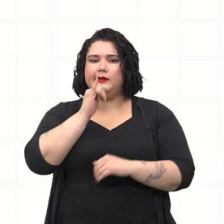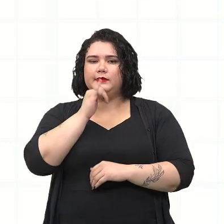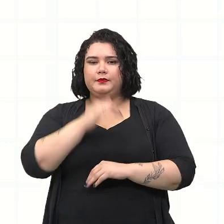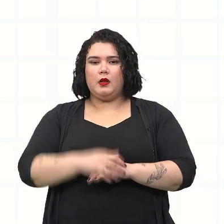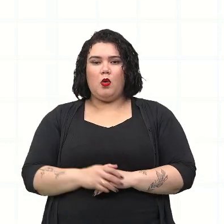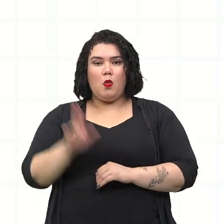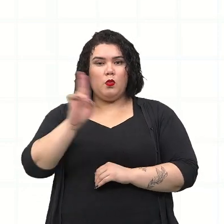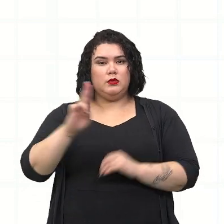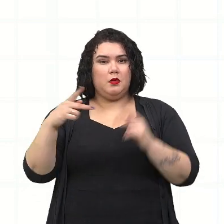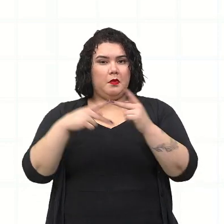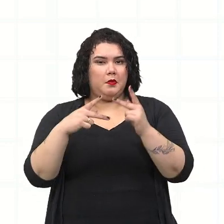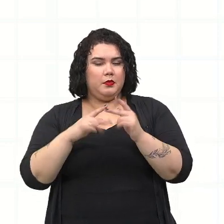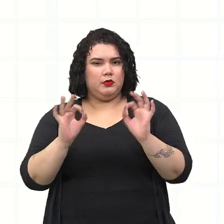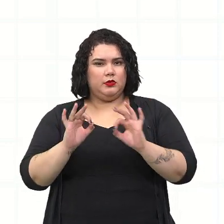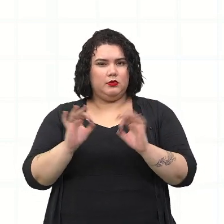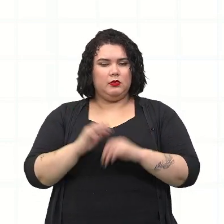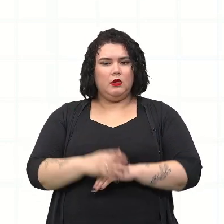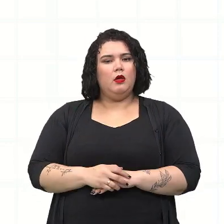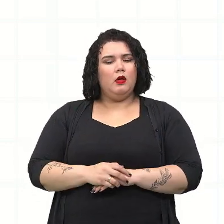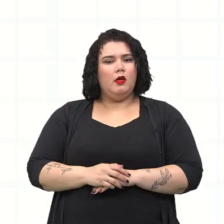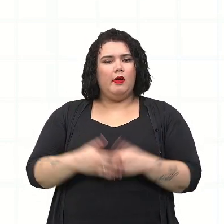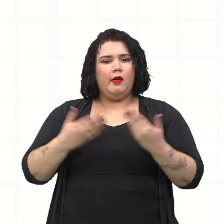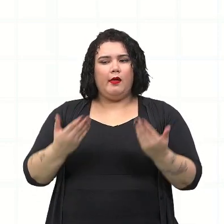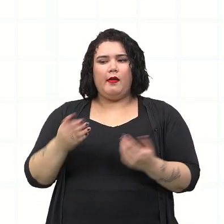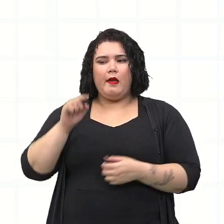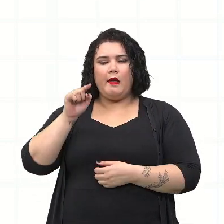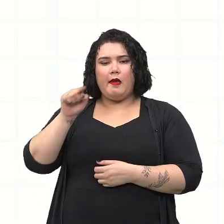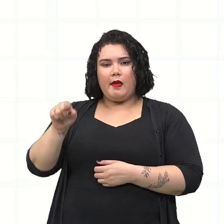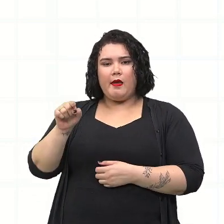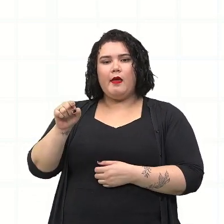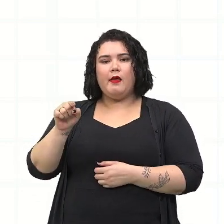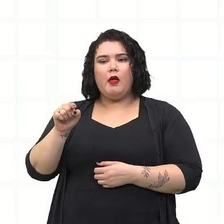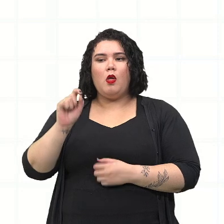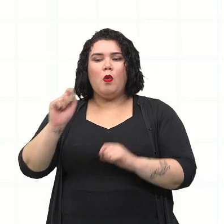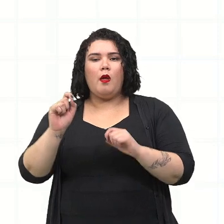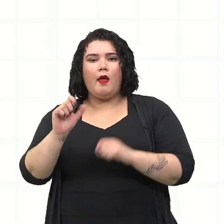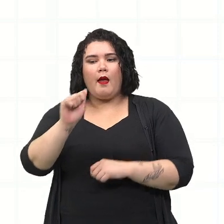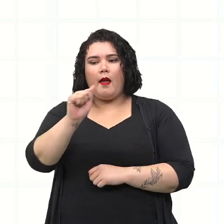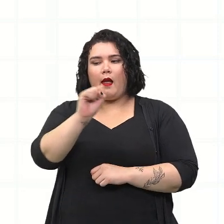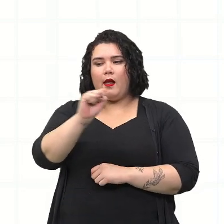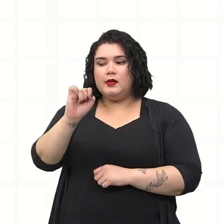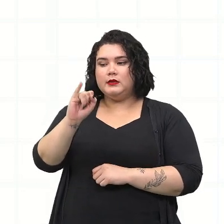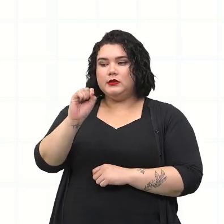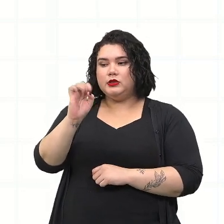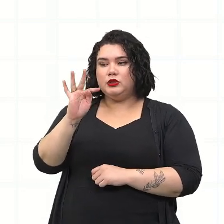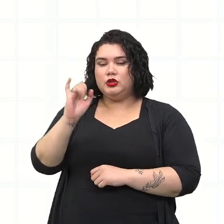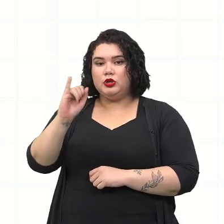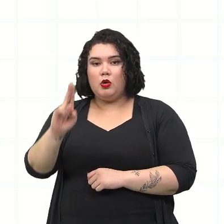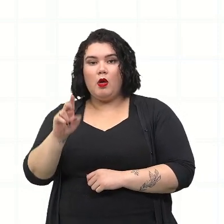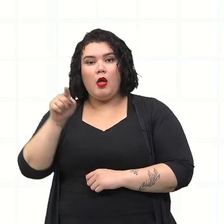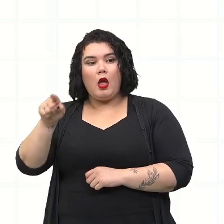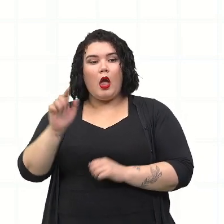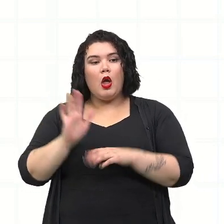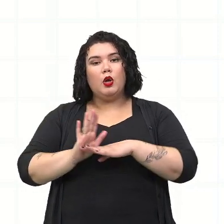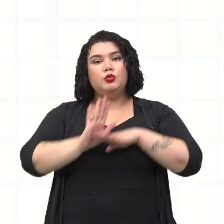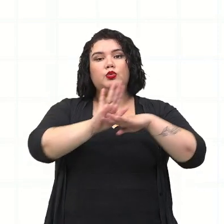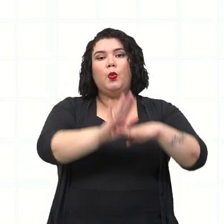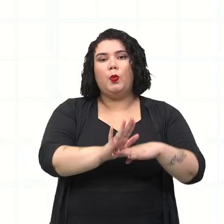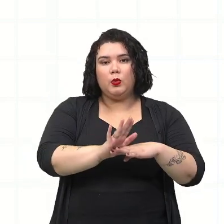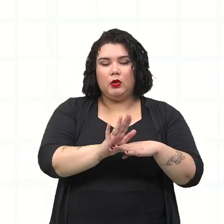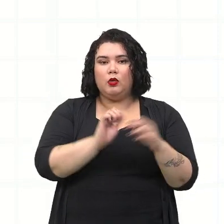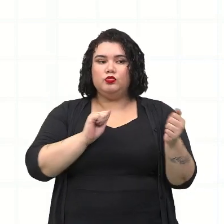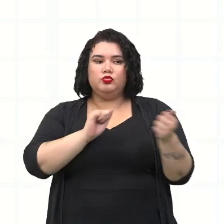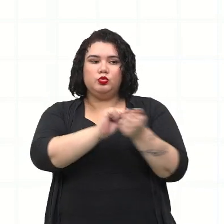a preposição, ele assistiu o companheiro, significa assistência. Significa, por exemplo, que você deu alguma ajuda.